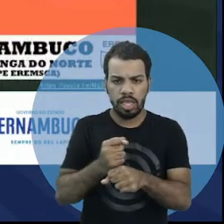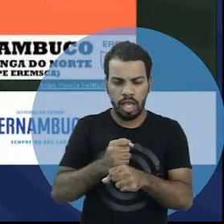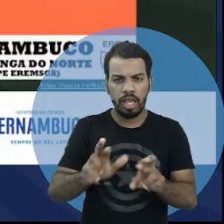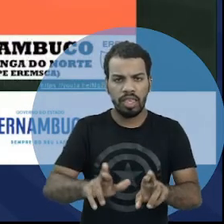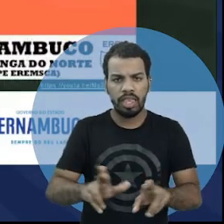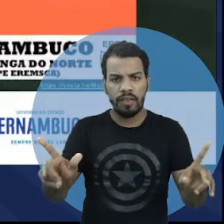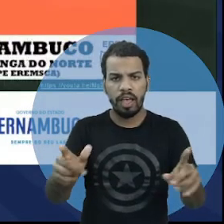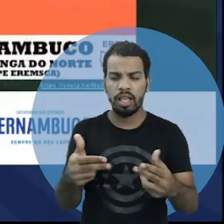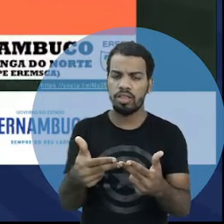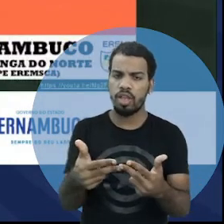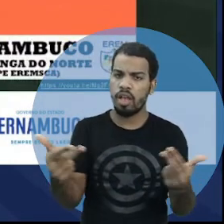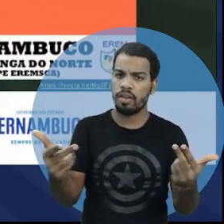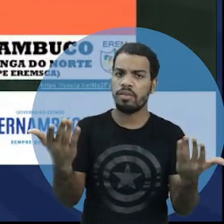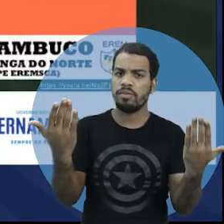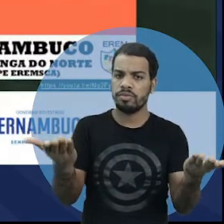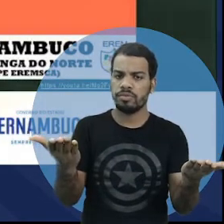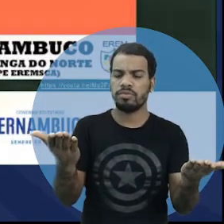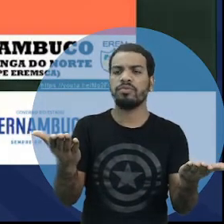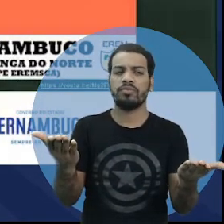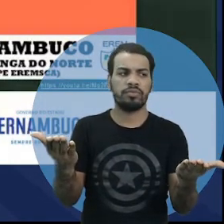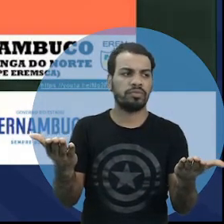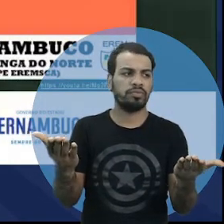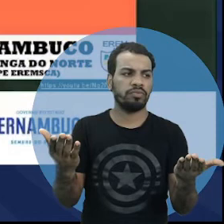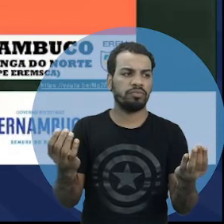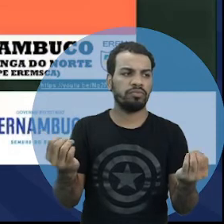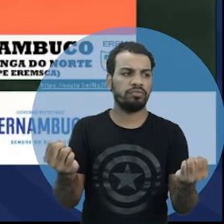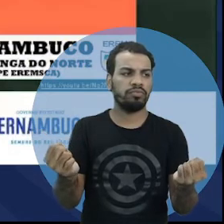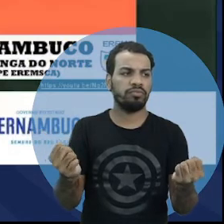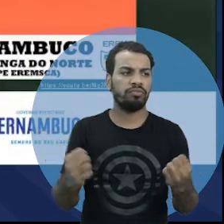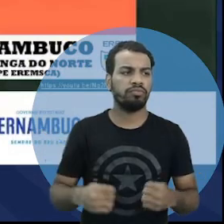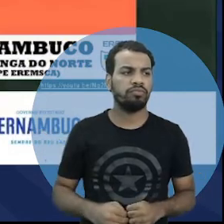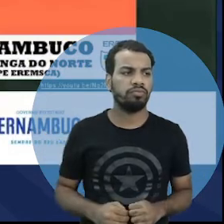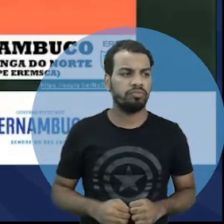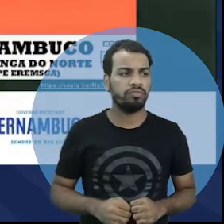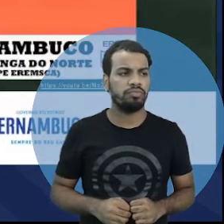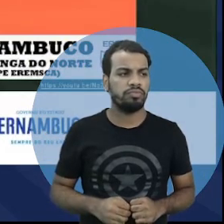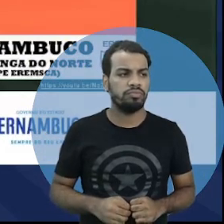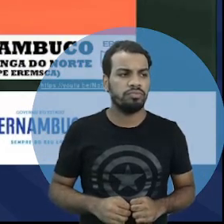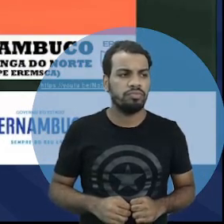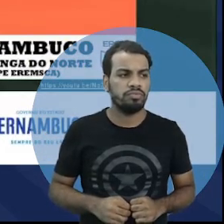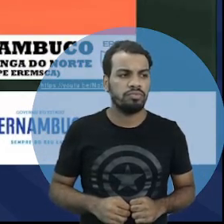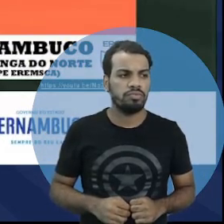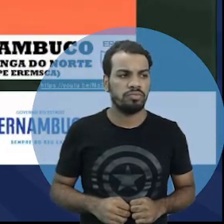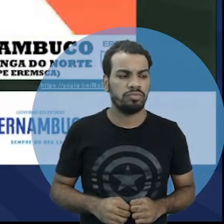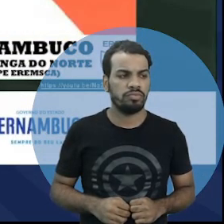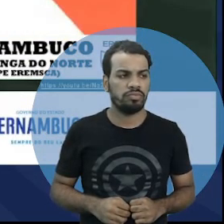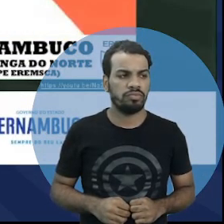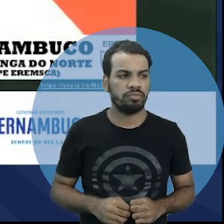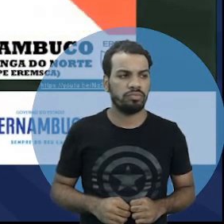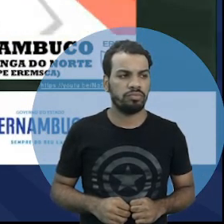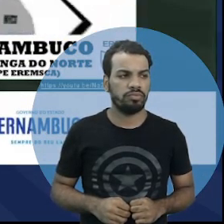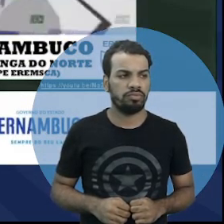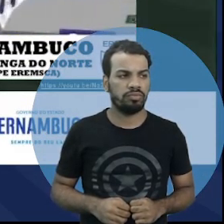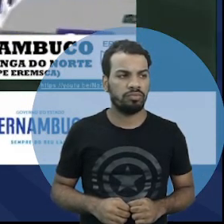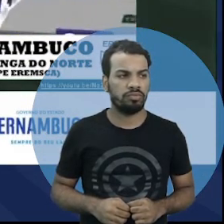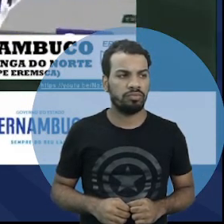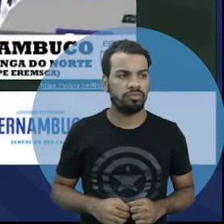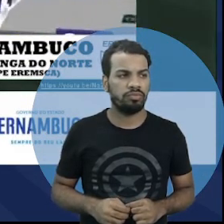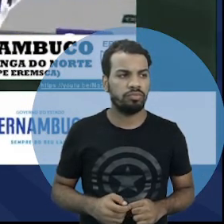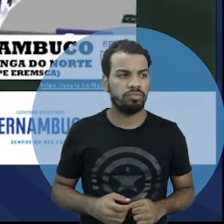inovador, porque vou ir passando aí um videozinho, que vocês vão ver rodando, foi nossa participação esse ano, de